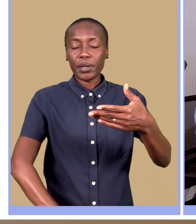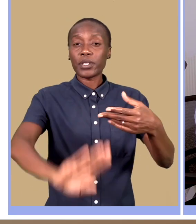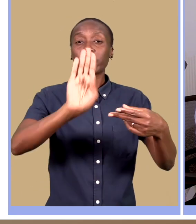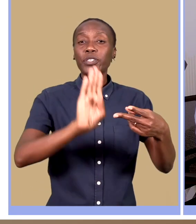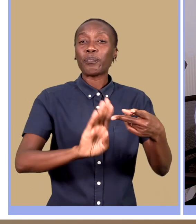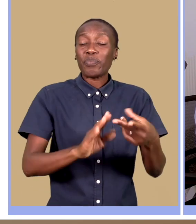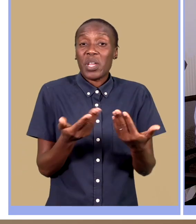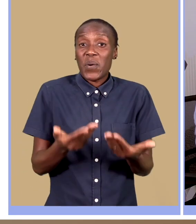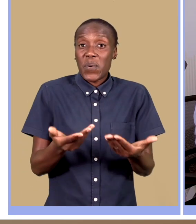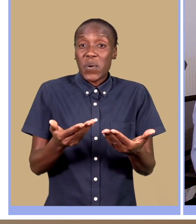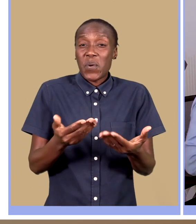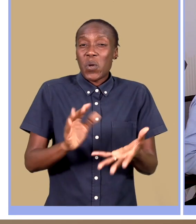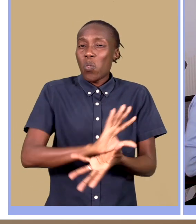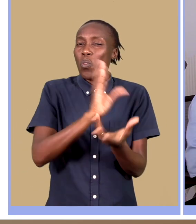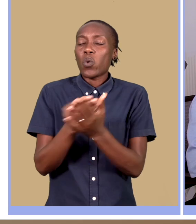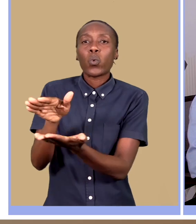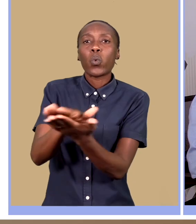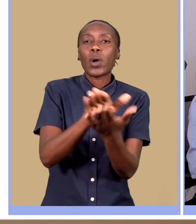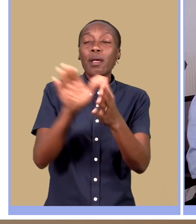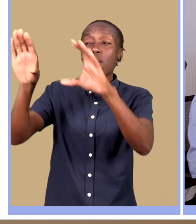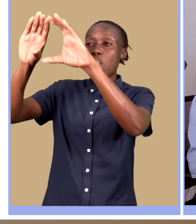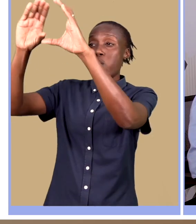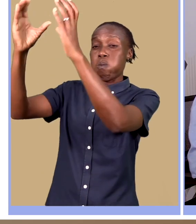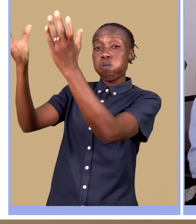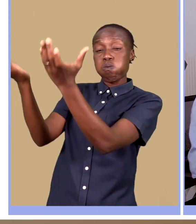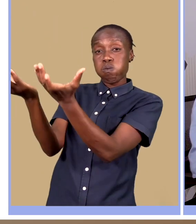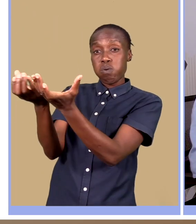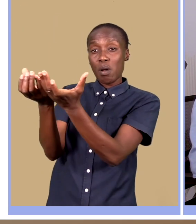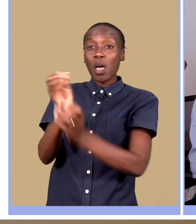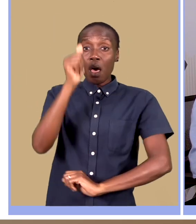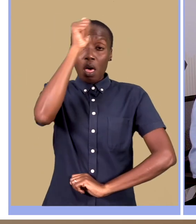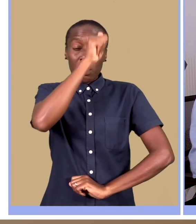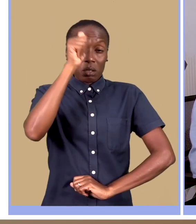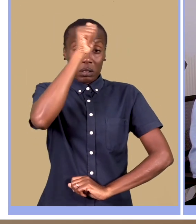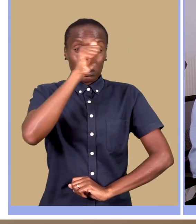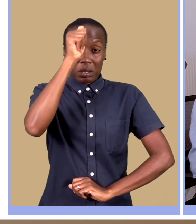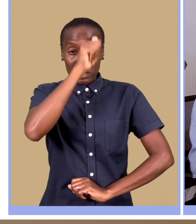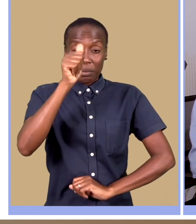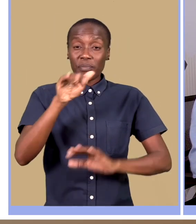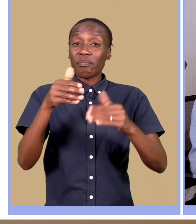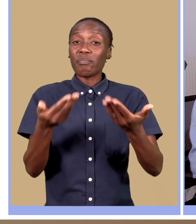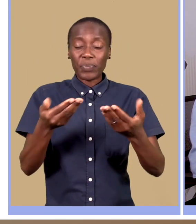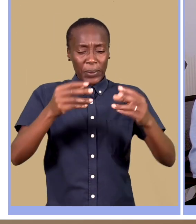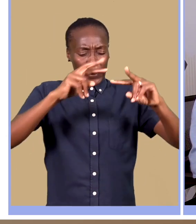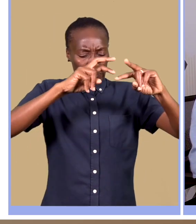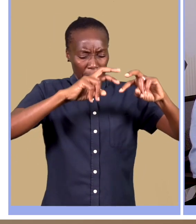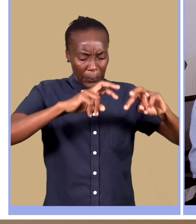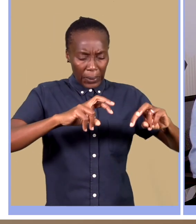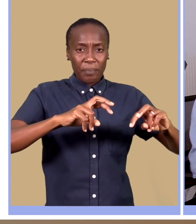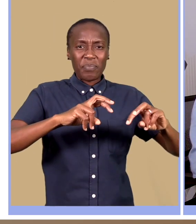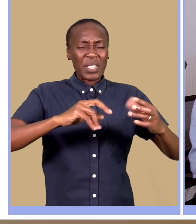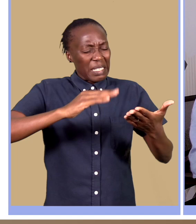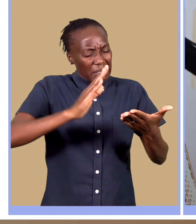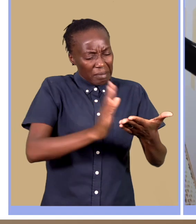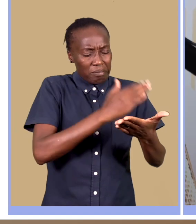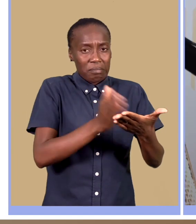neste momento, em todo o mundo, ao nível acadêmico, a produção científica é feita fundamentalmente através de